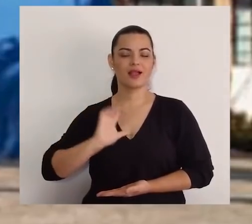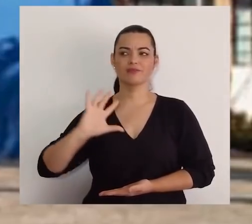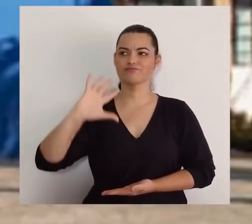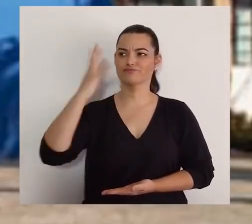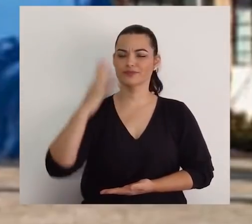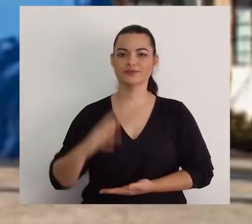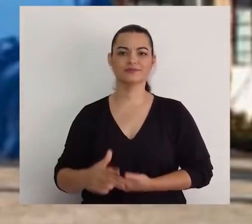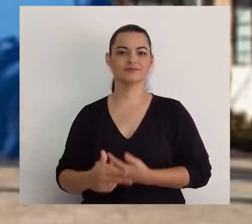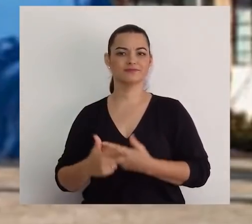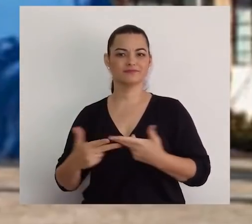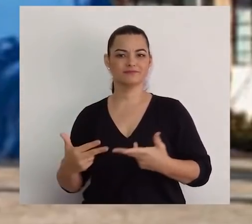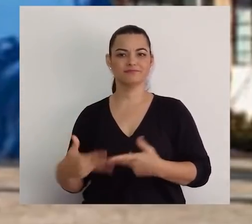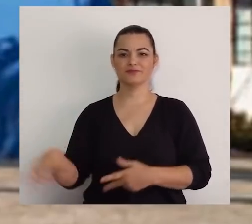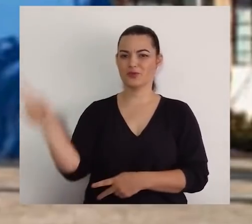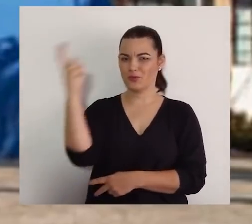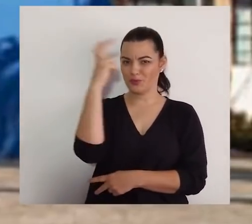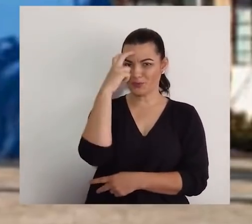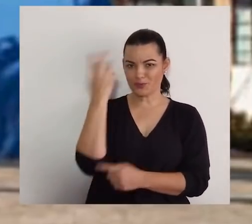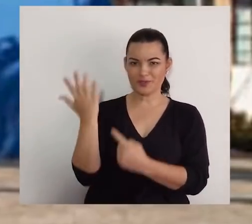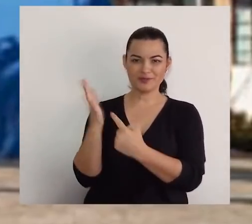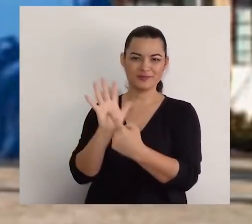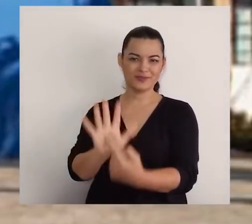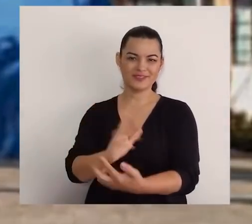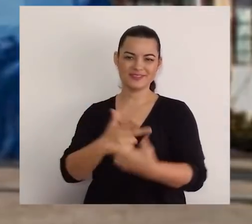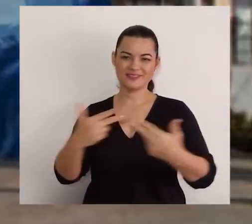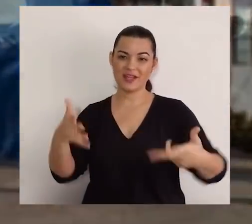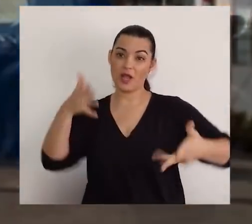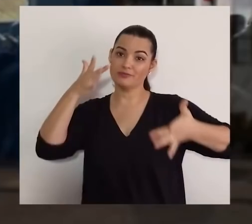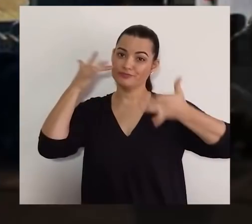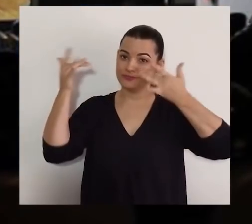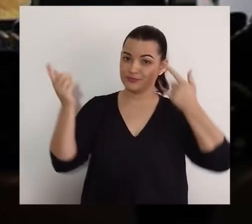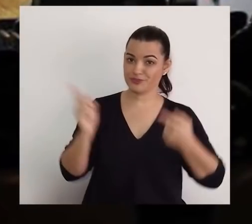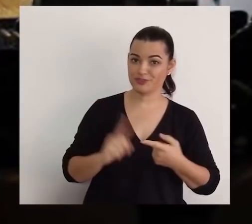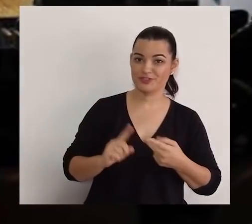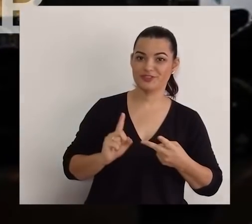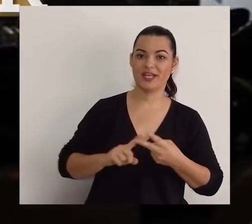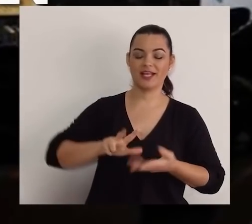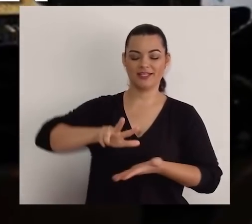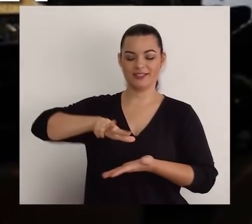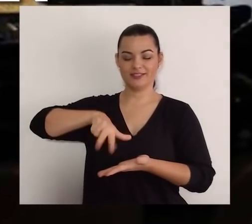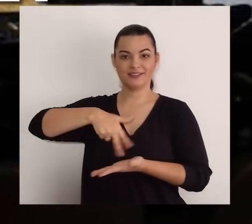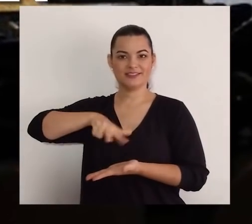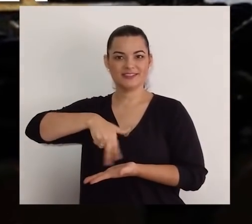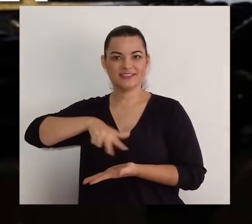várias manifestações culturais, como teatro, dança,